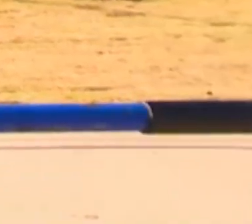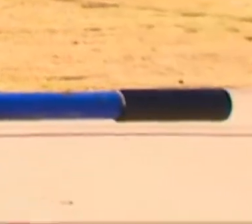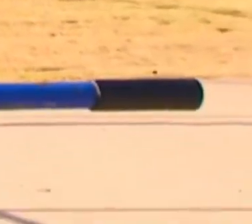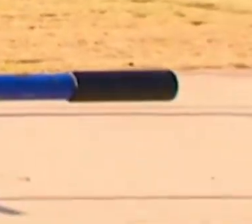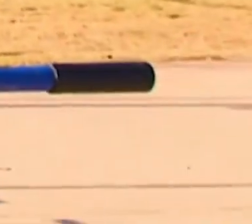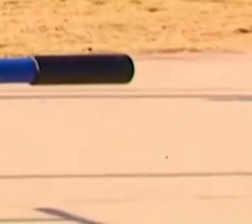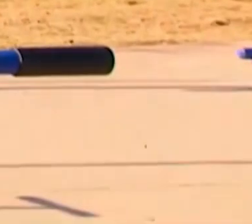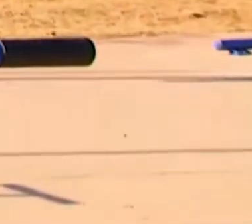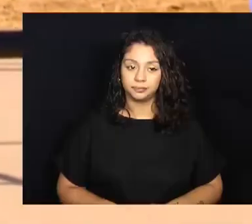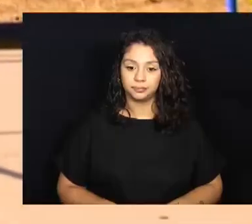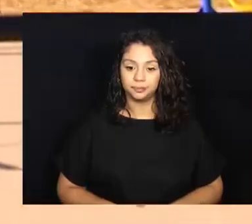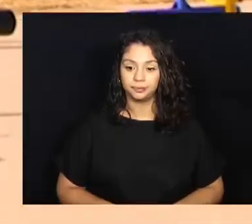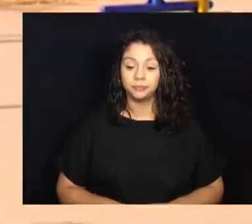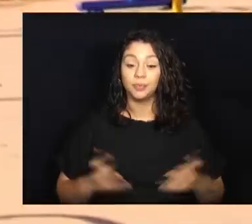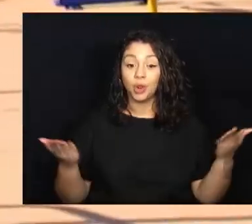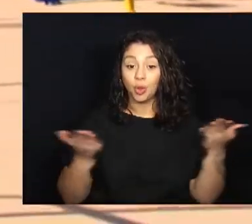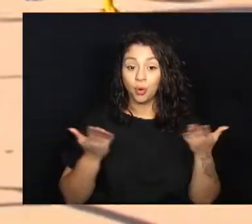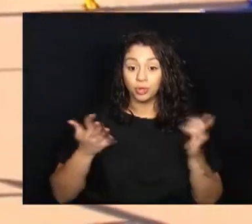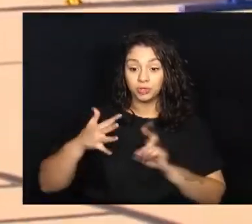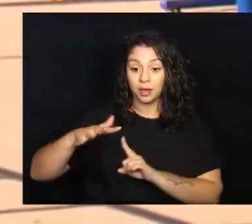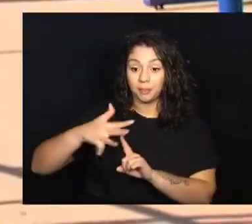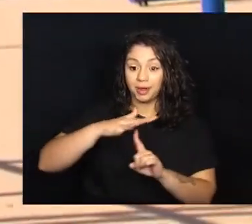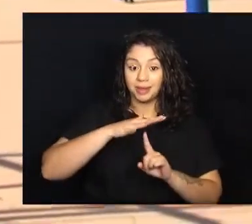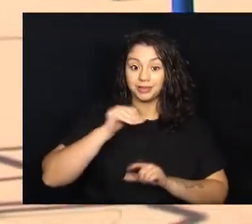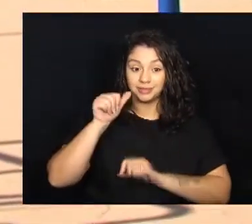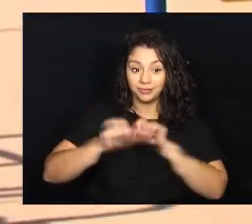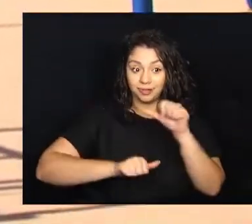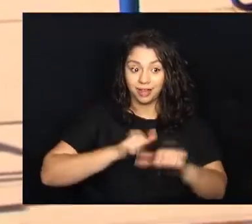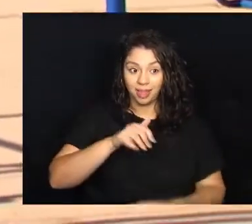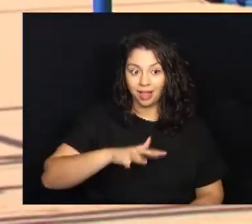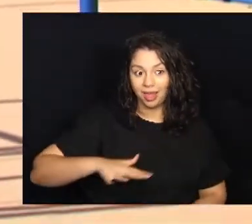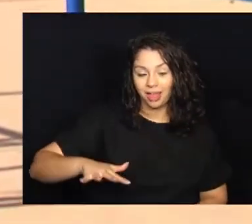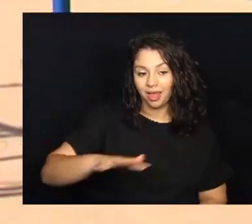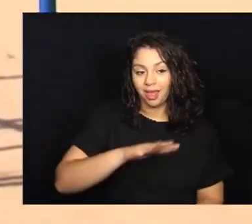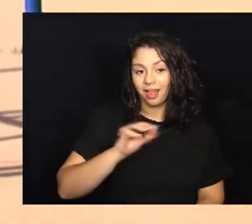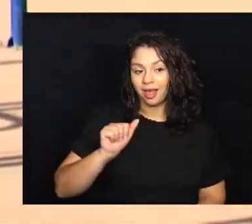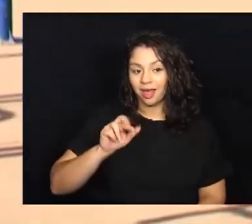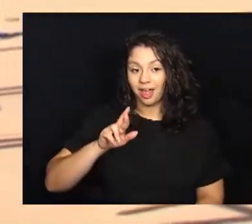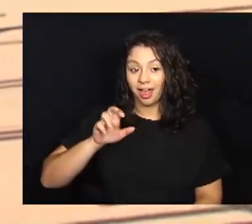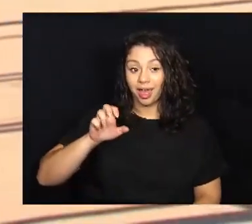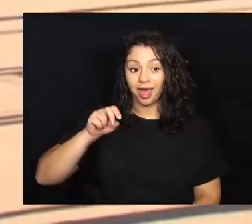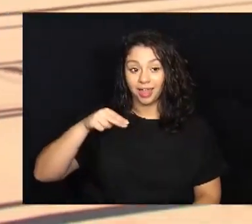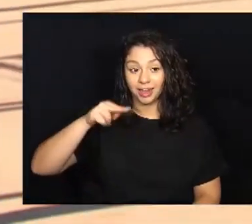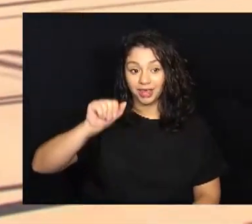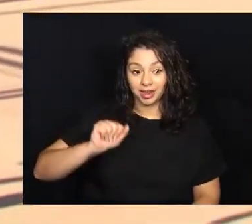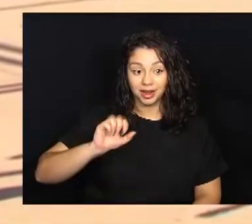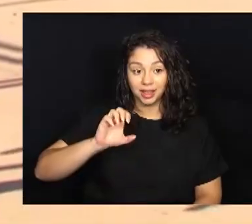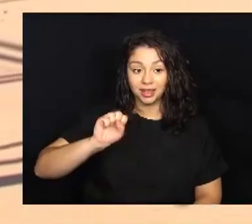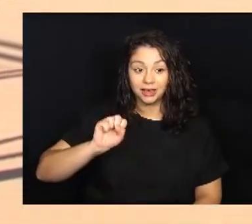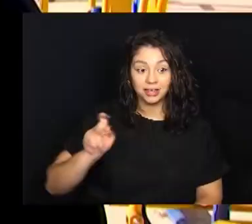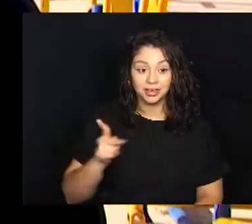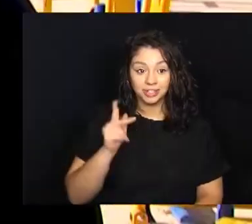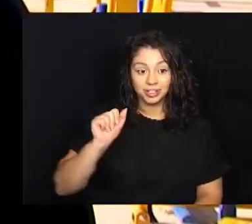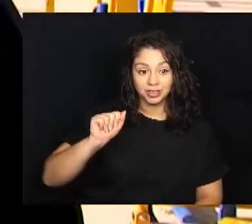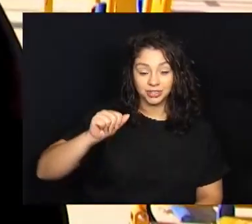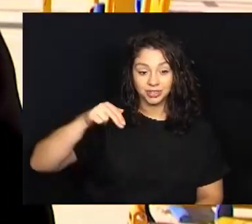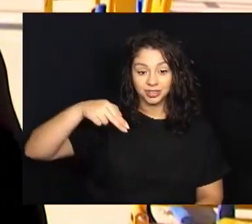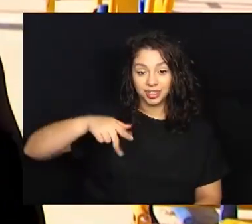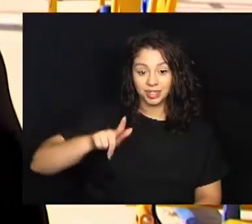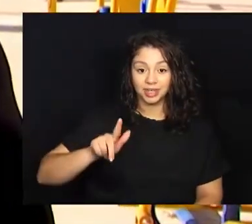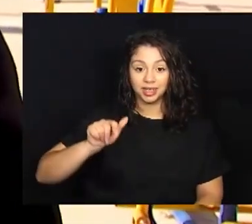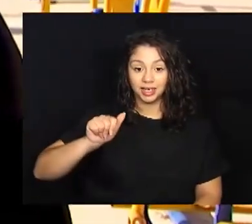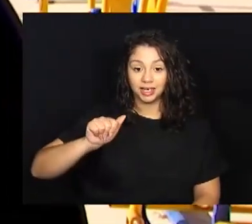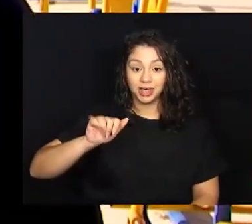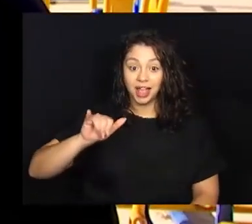Hoje a Praça Xangai se transformou na Arena Xangai e está do jeito que os moradores do bairro pediram. A Jaqueline